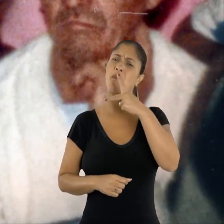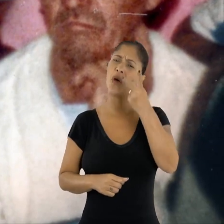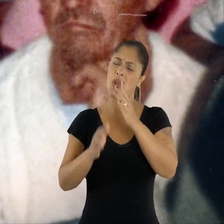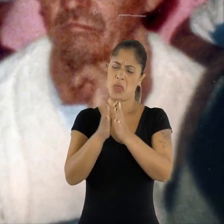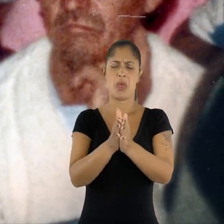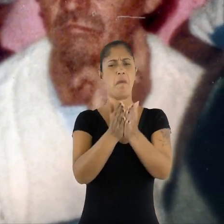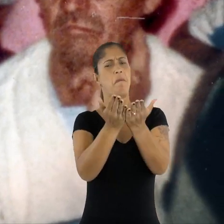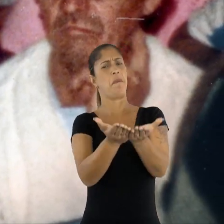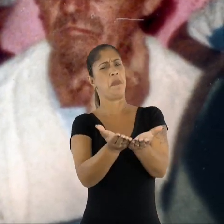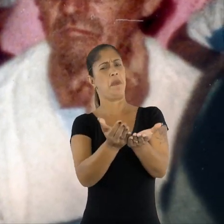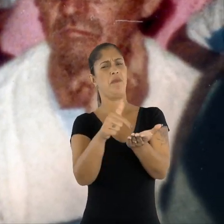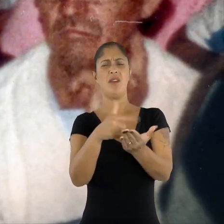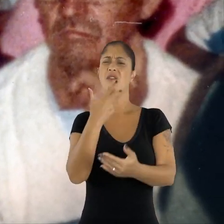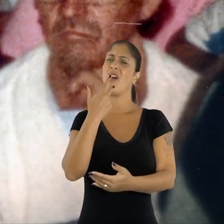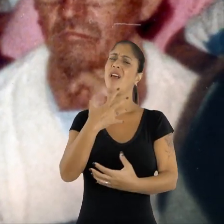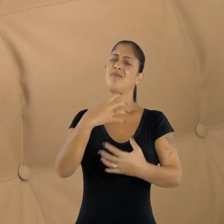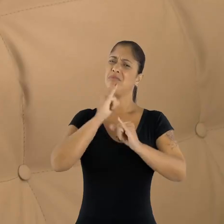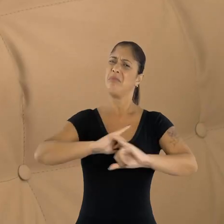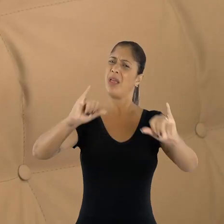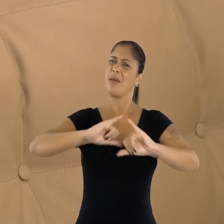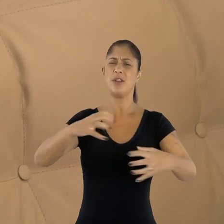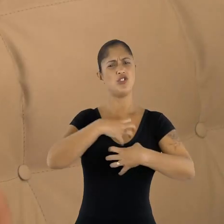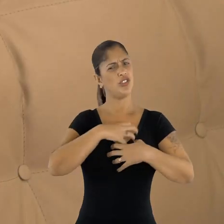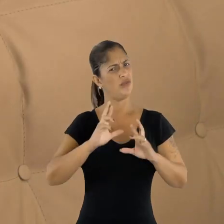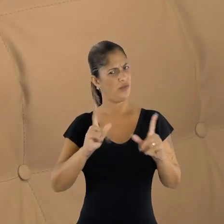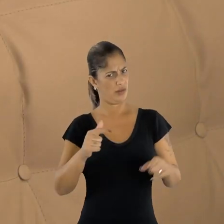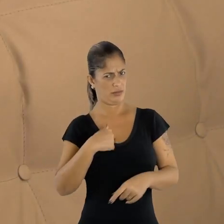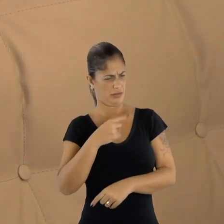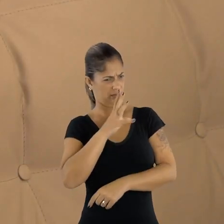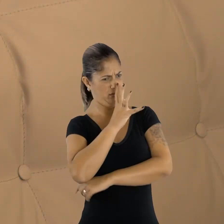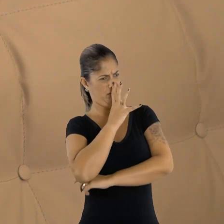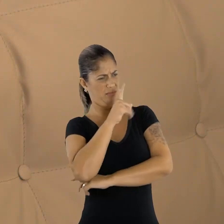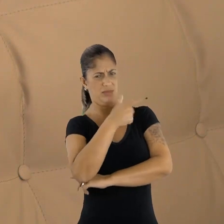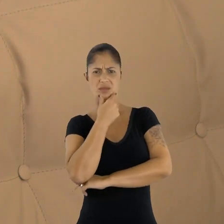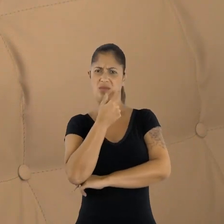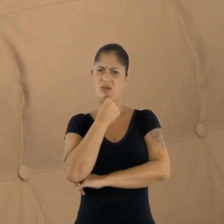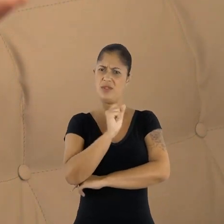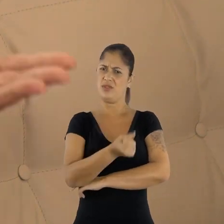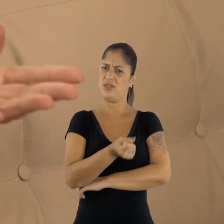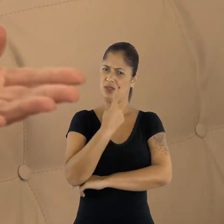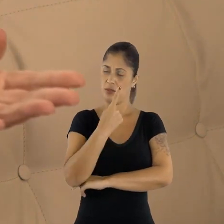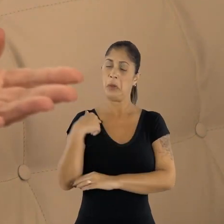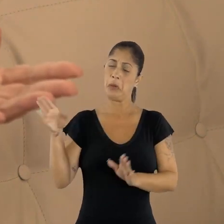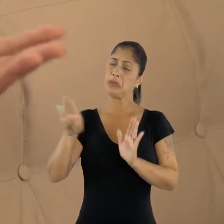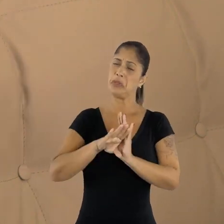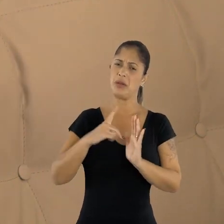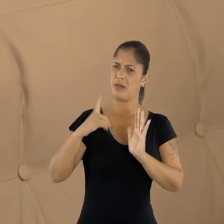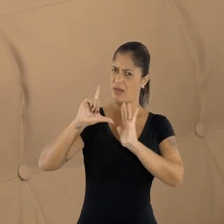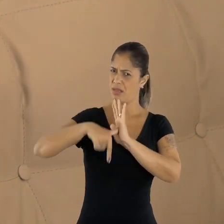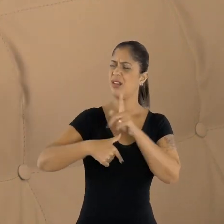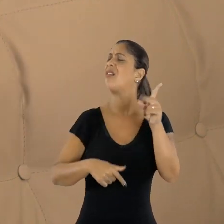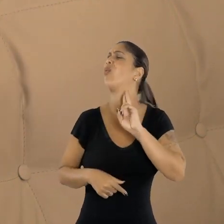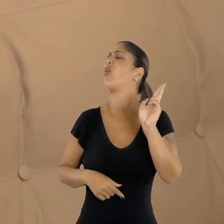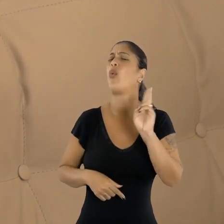a Bíblia e falou de um jeito diferente. Eu falei, Antônio. gente, esse homem fala estranho. Eu já tinha chegado atrasado, eu perguntei,